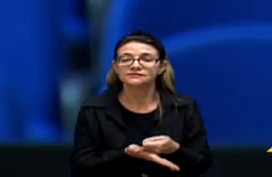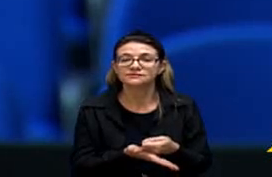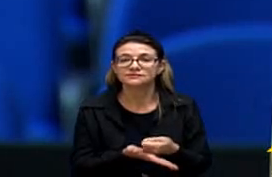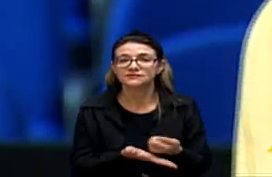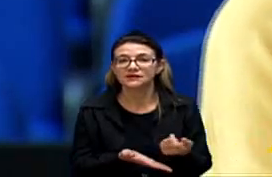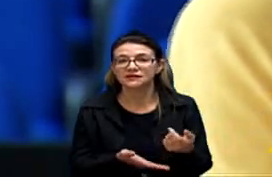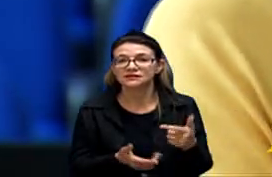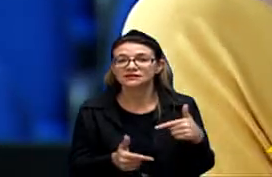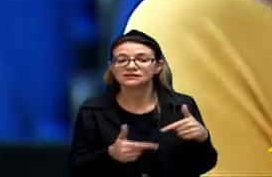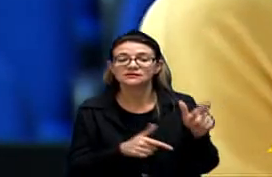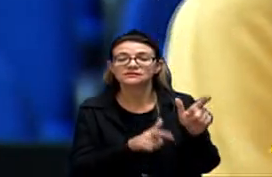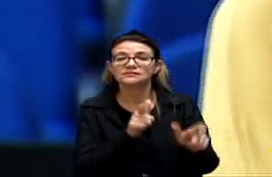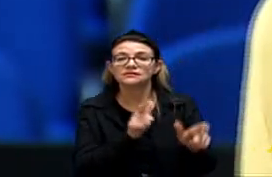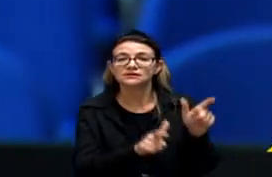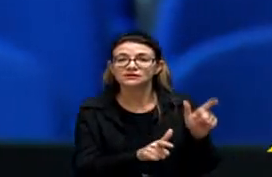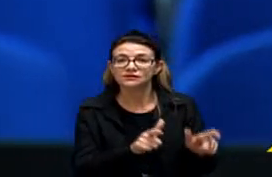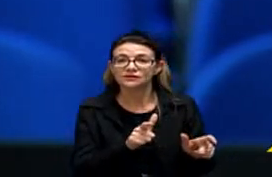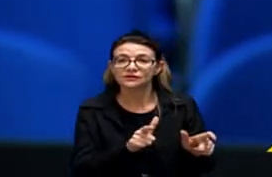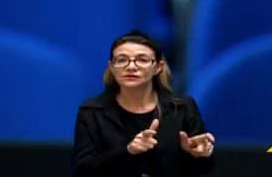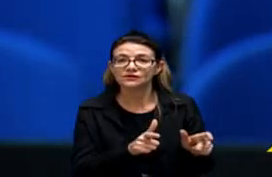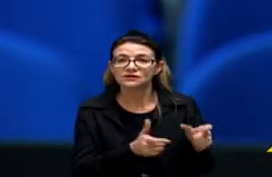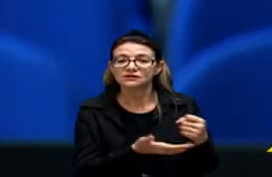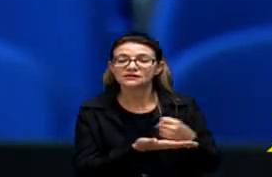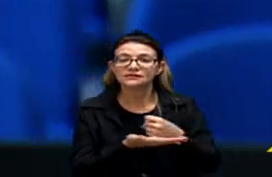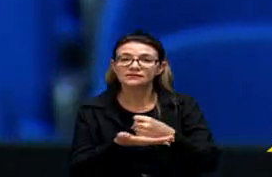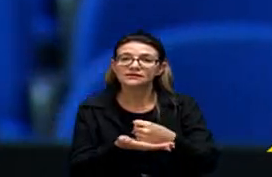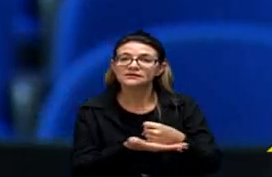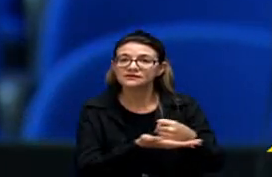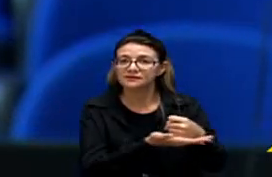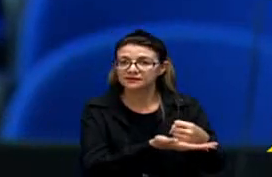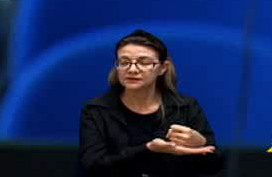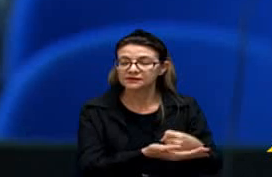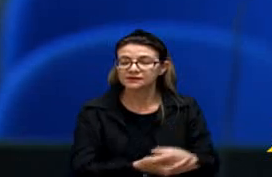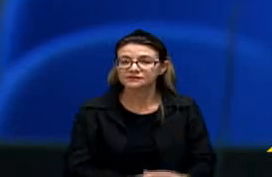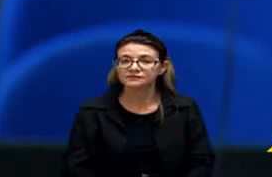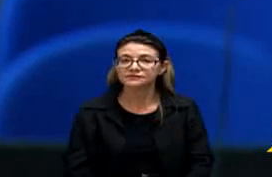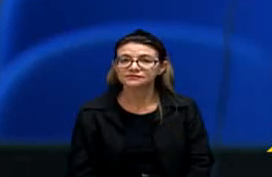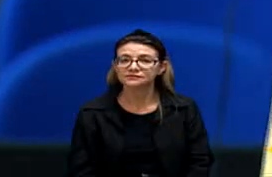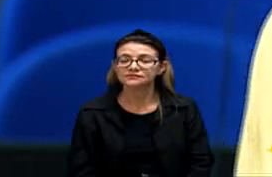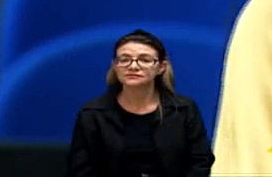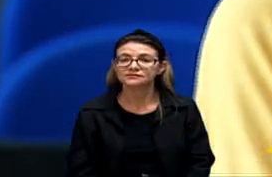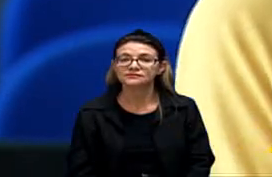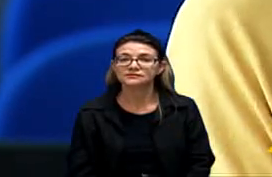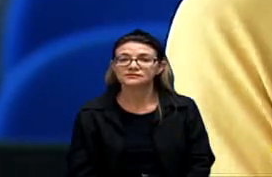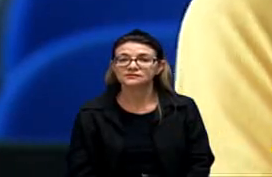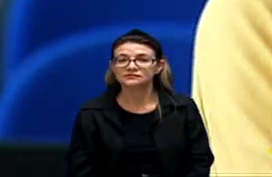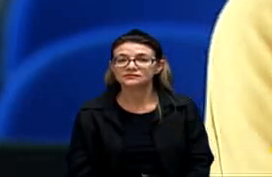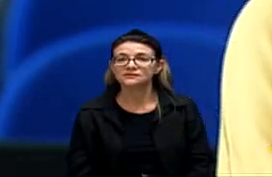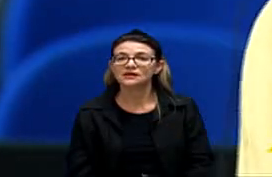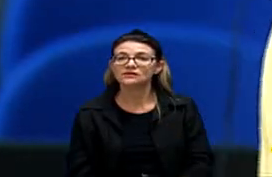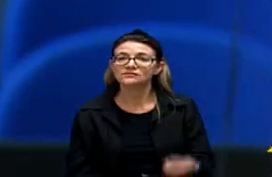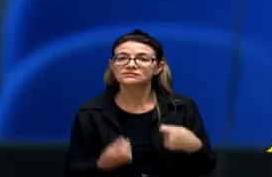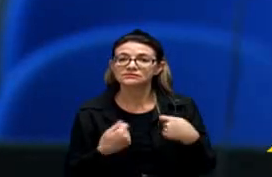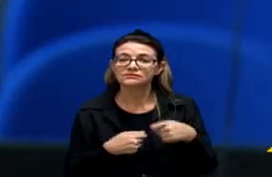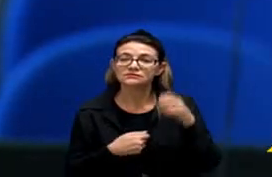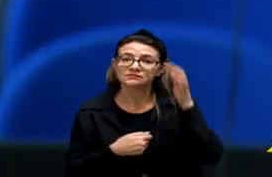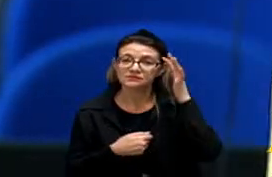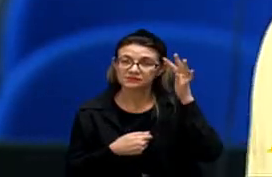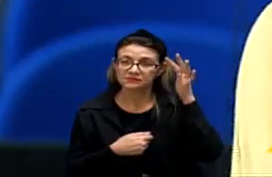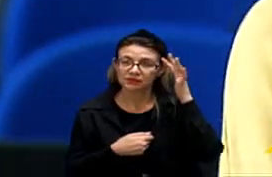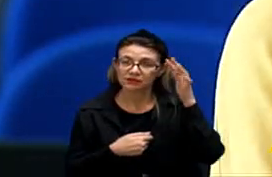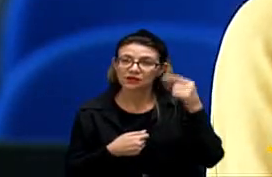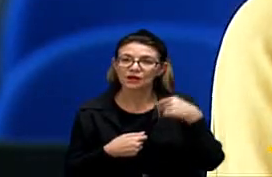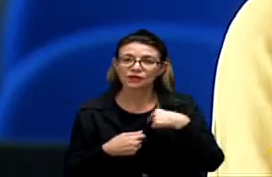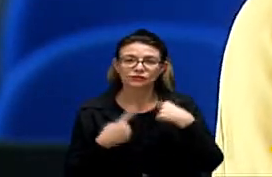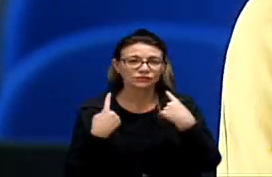ao mesmo tempo essa agilidade ninguém pensa o que pode ocasionar então é uma questão para se refletir sou contra assim o